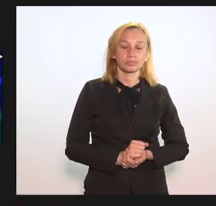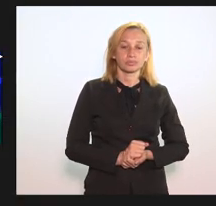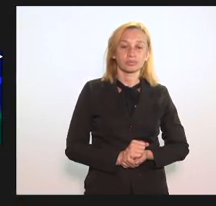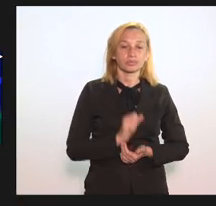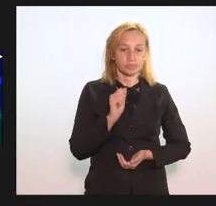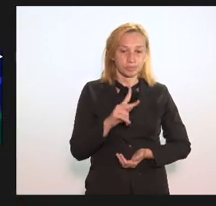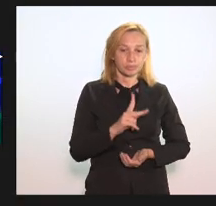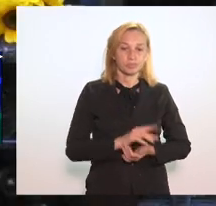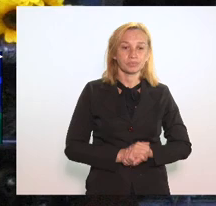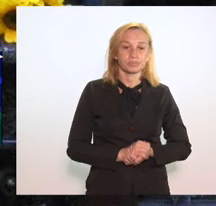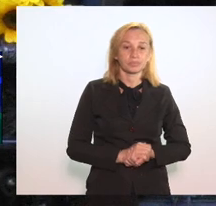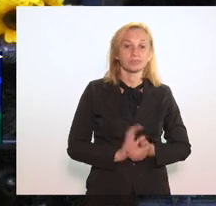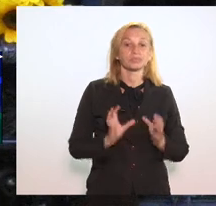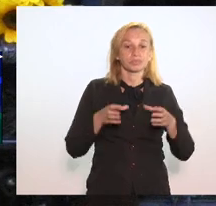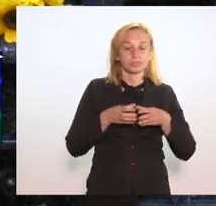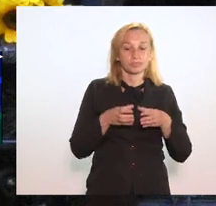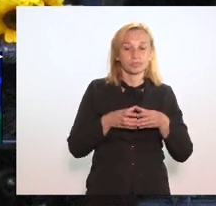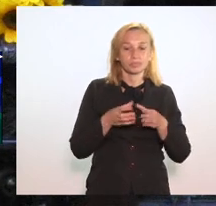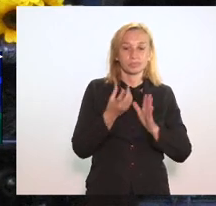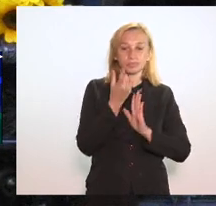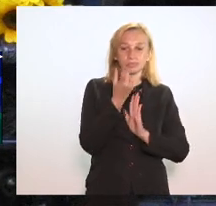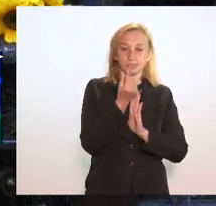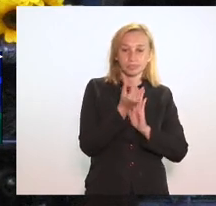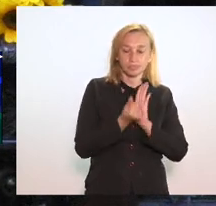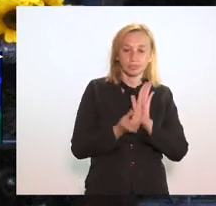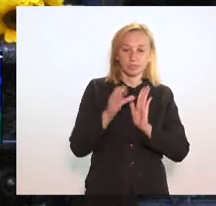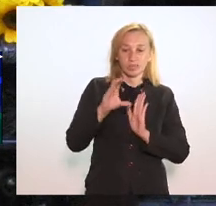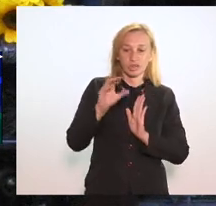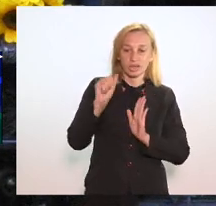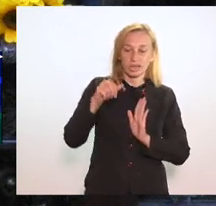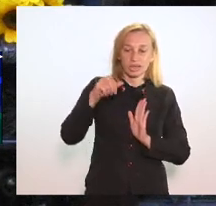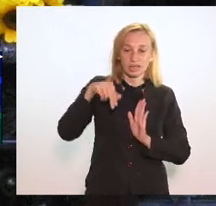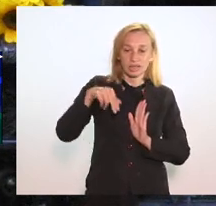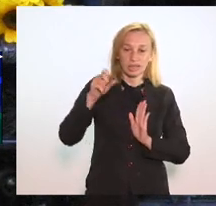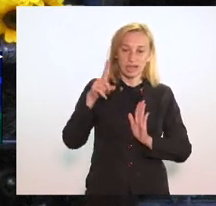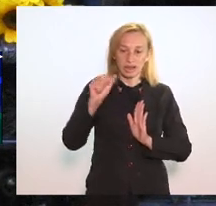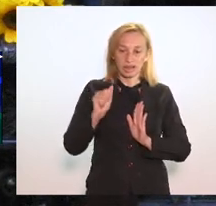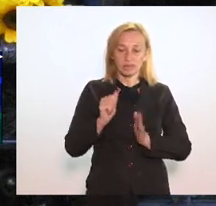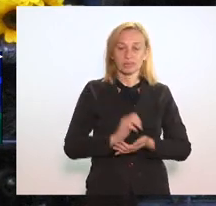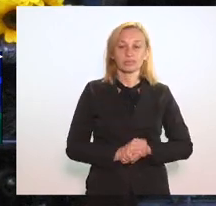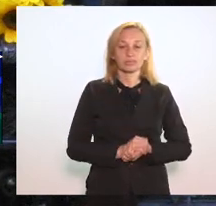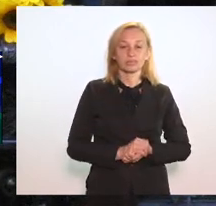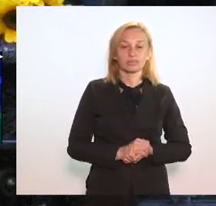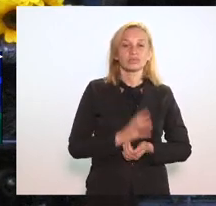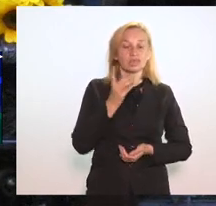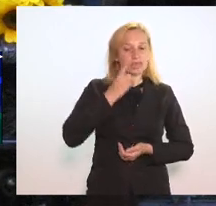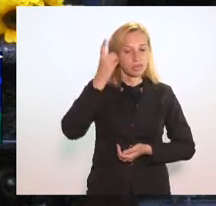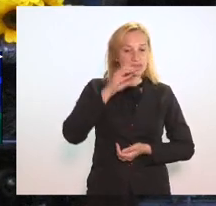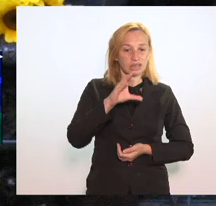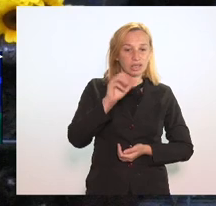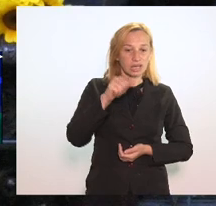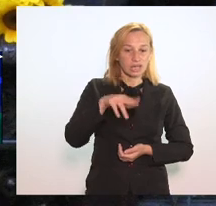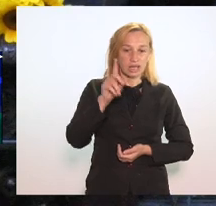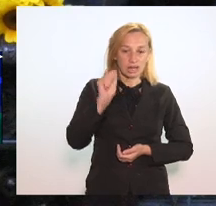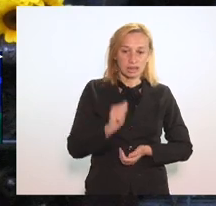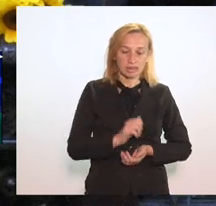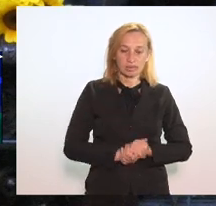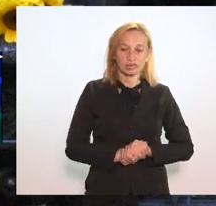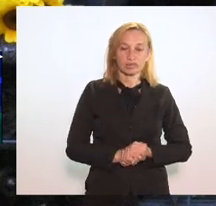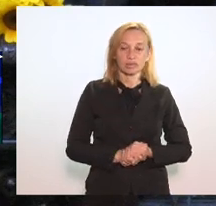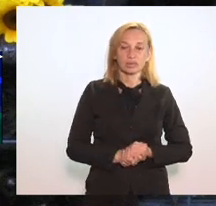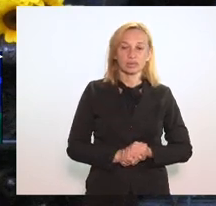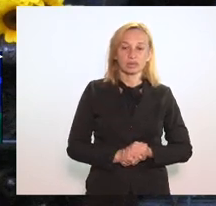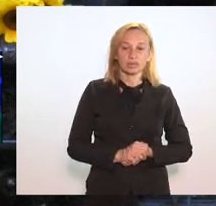o ok pela comissão de orçamento Deputado Márcio canela o resultado Márcio canela